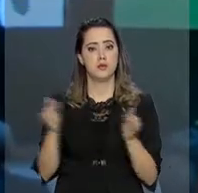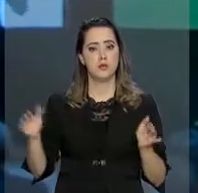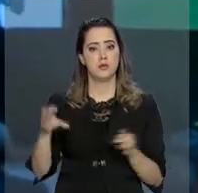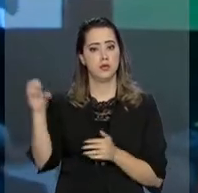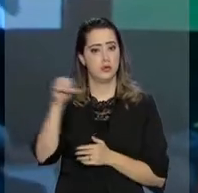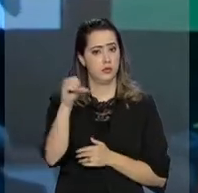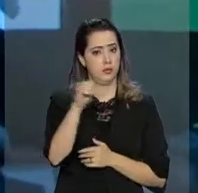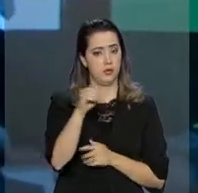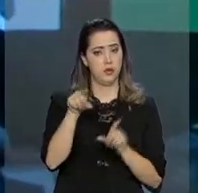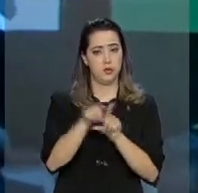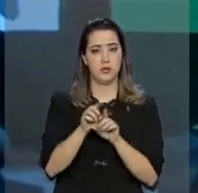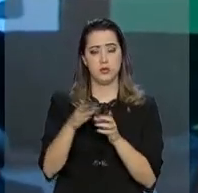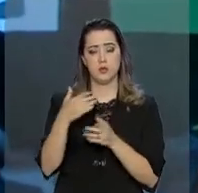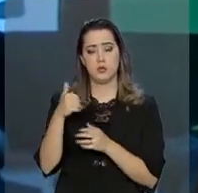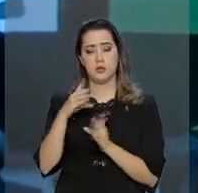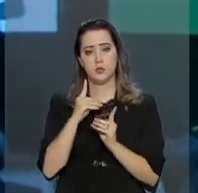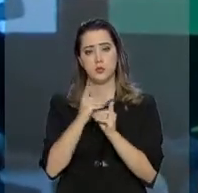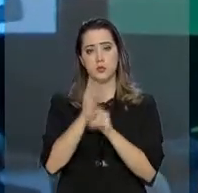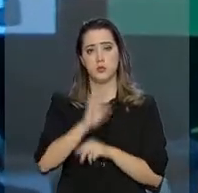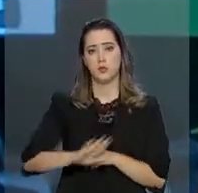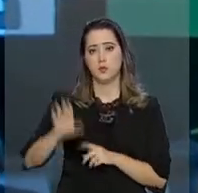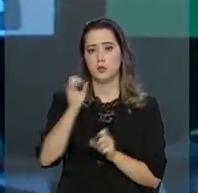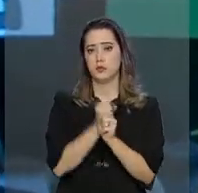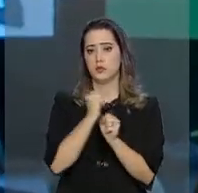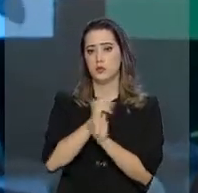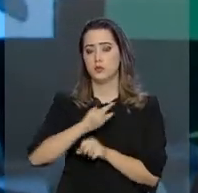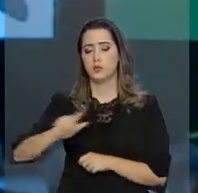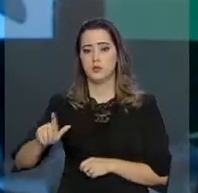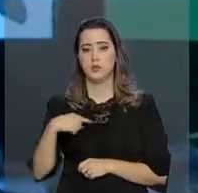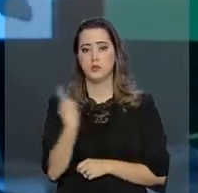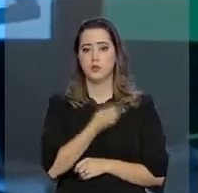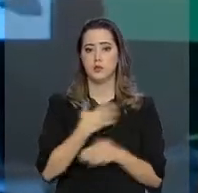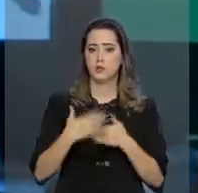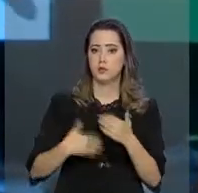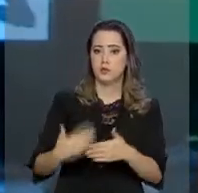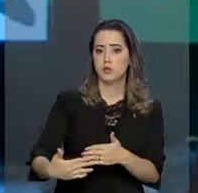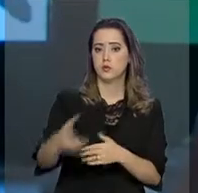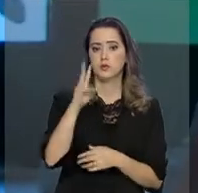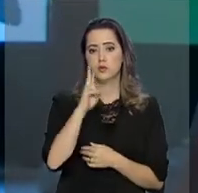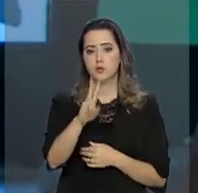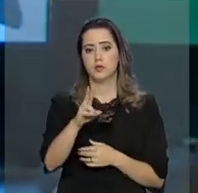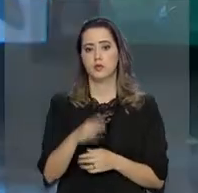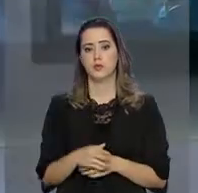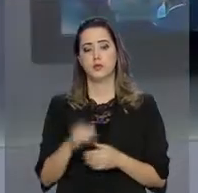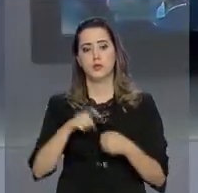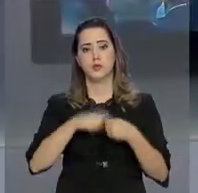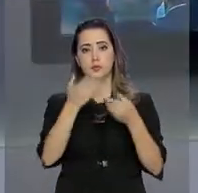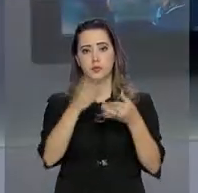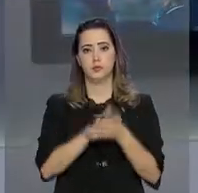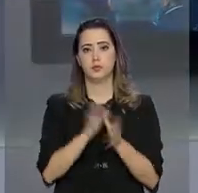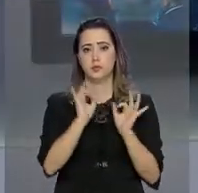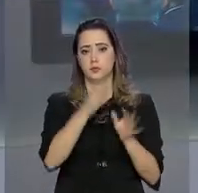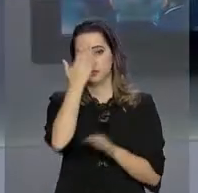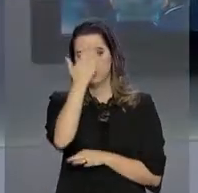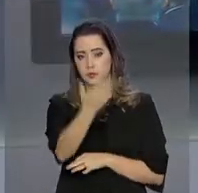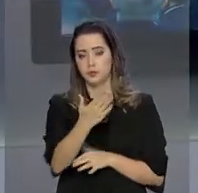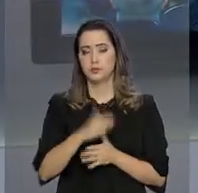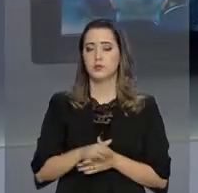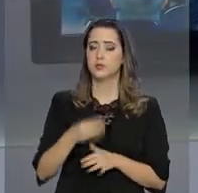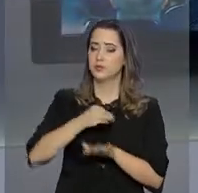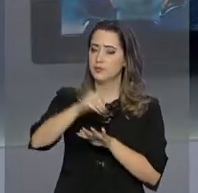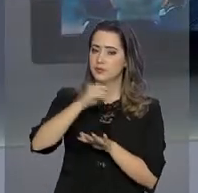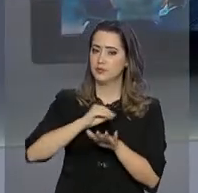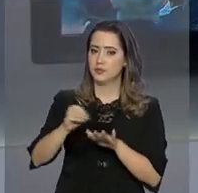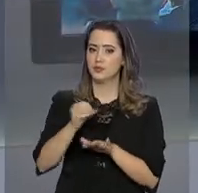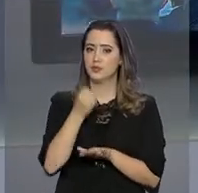90º encontro nacional da indústria da construção civil mas seguimos acompanhando roberto com você é isso mesmo nem muito obrigado